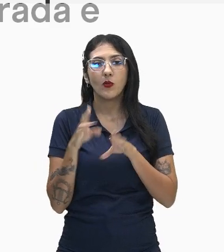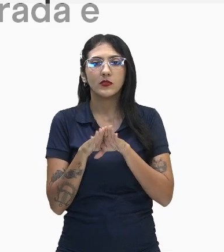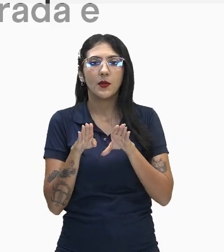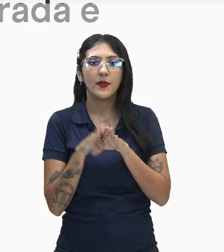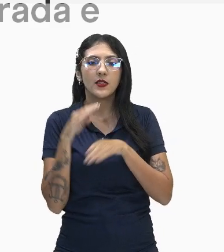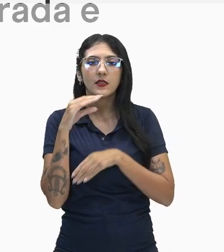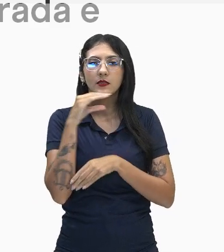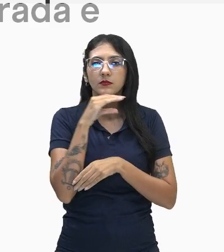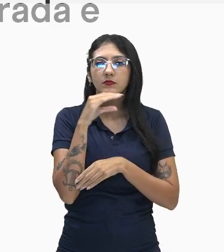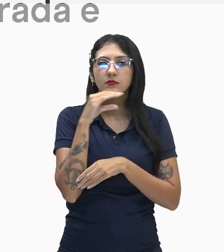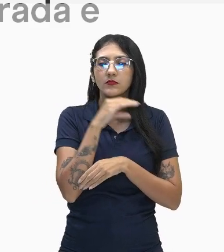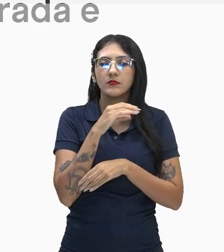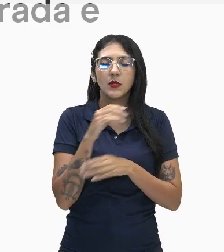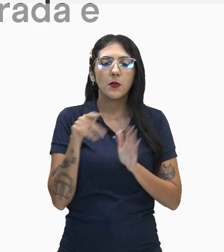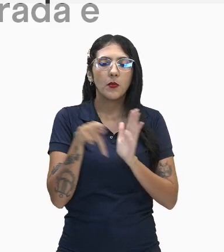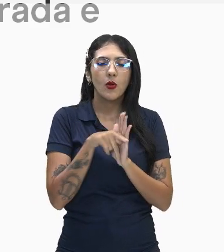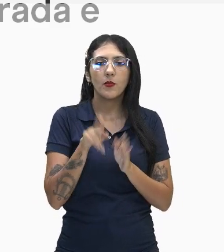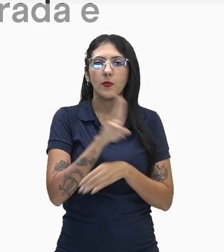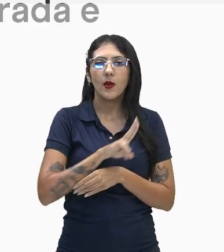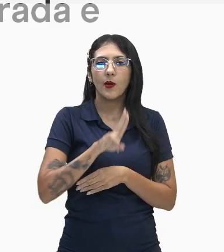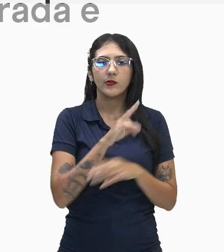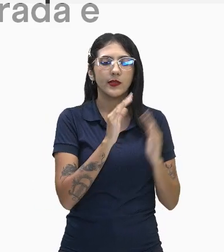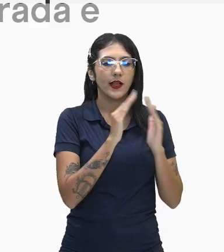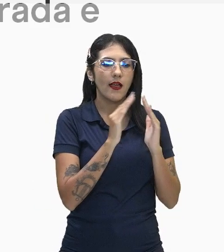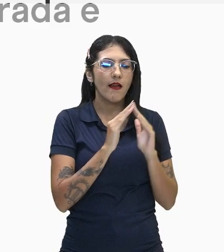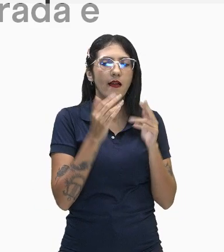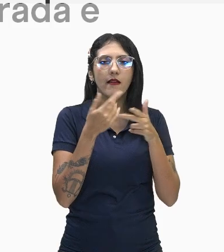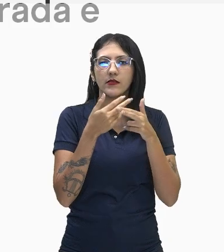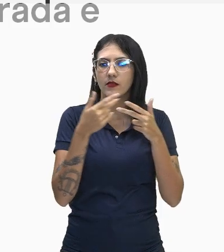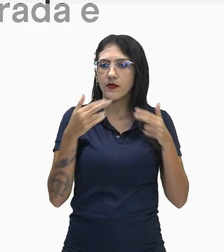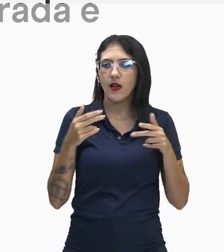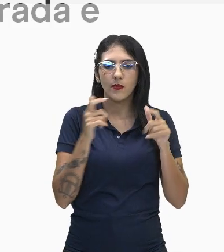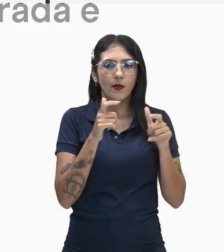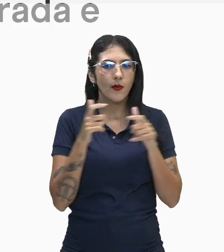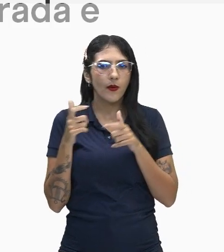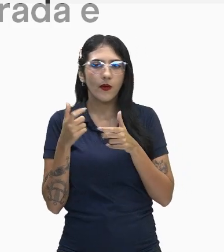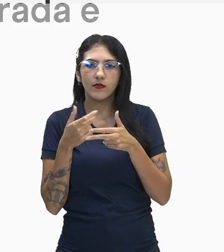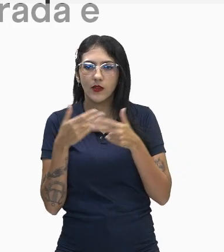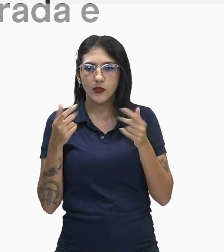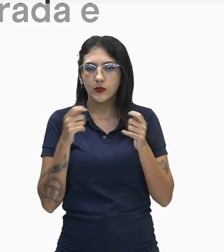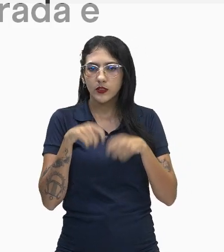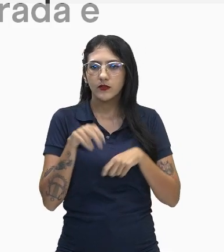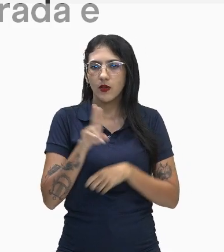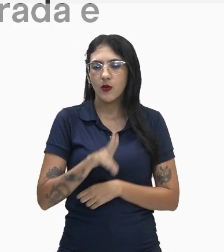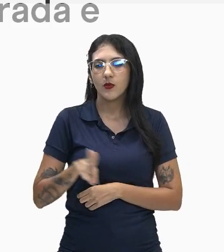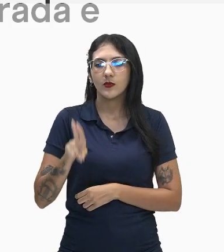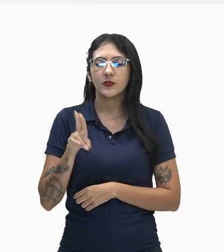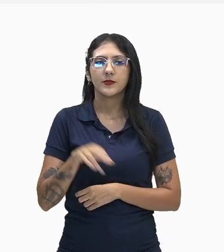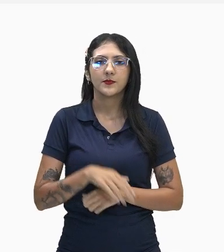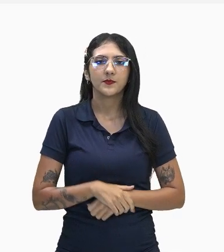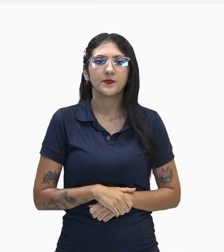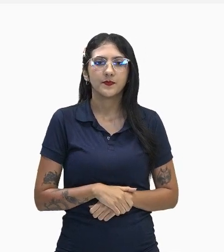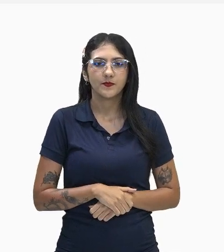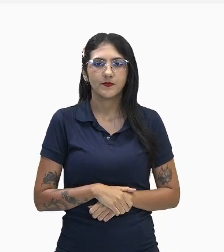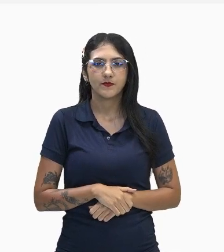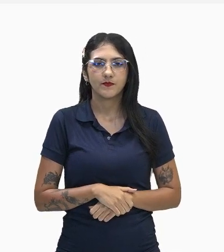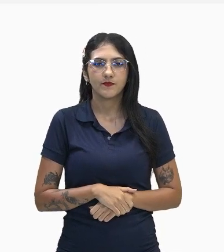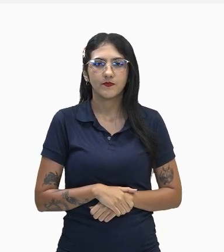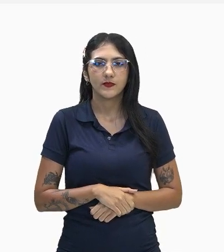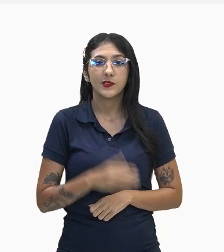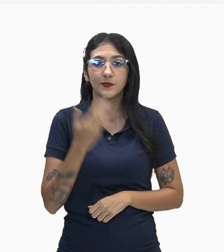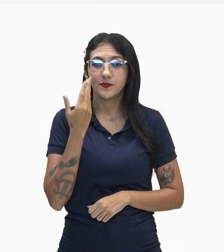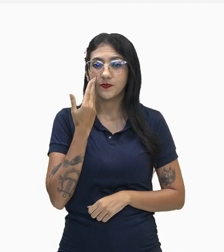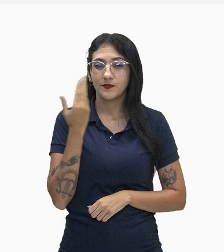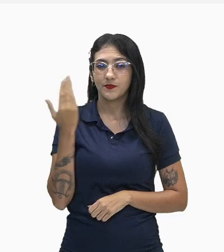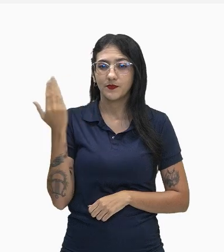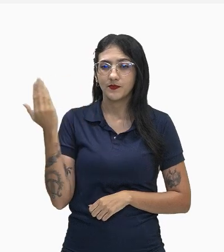para aquecimento de edifícios, estufa, piscinas e outras aplicações. Então, nesta imagem, a